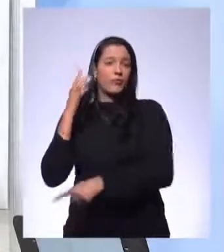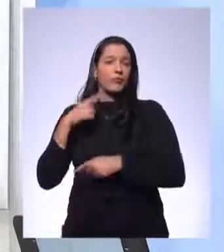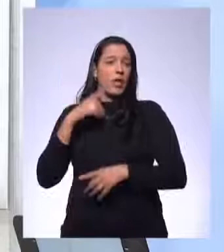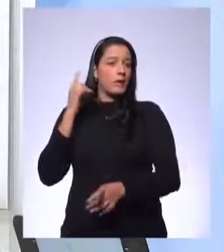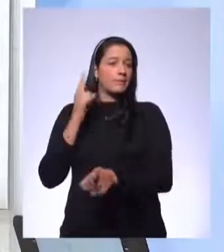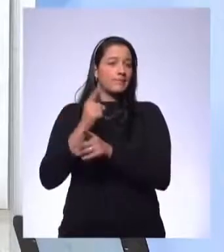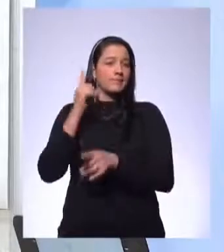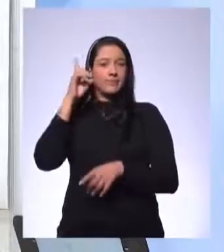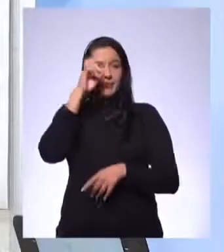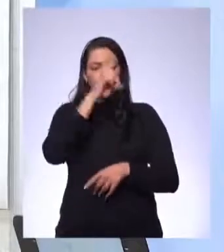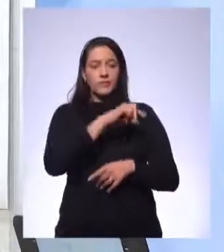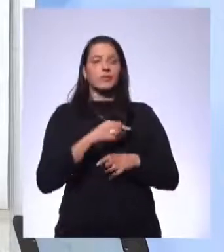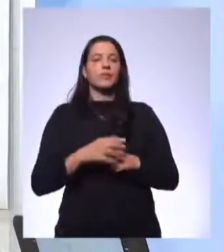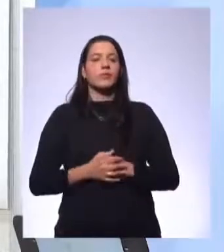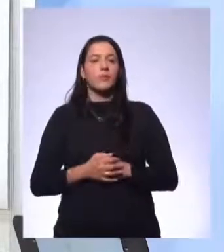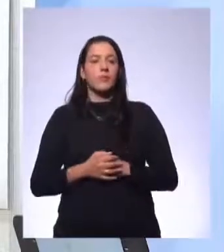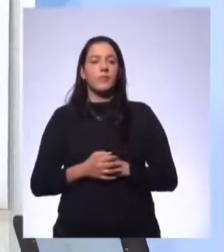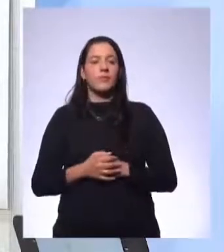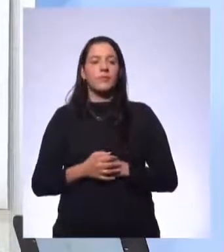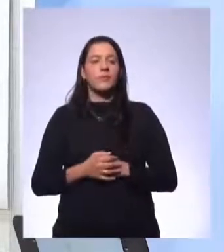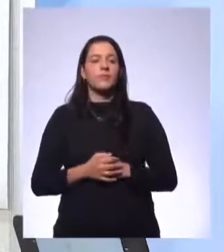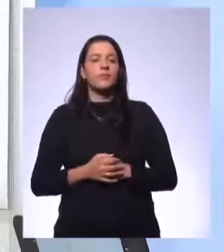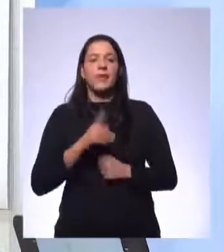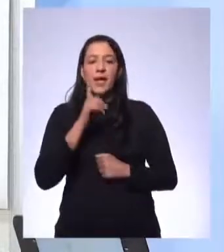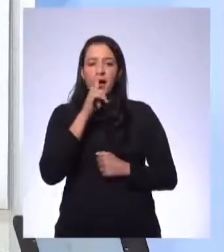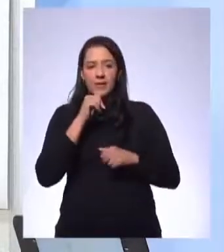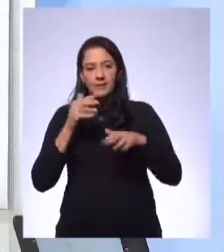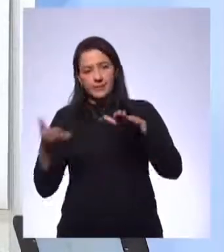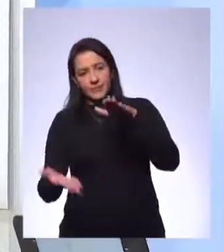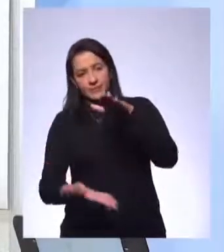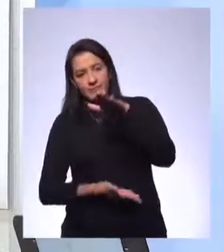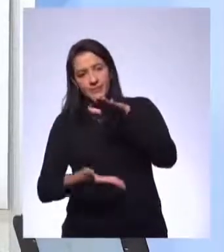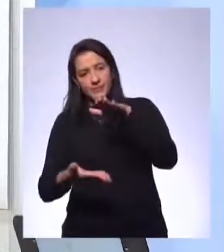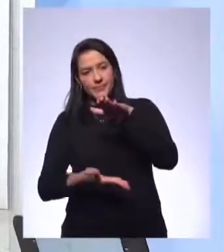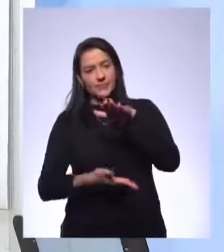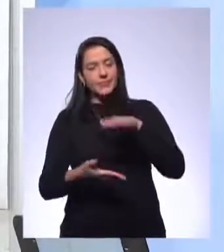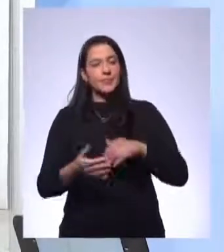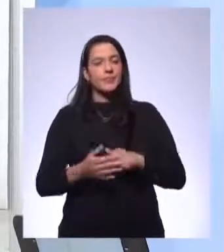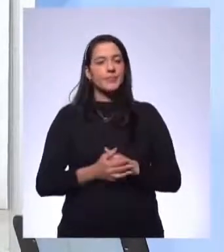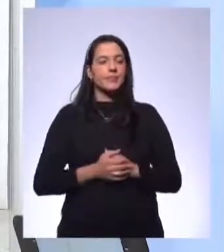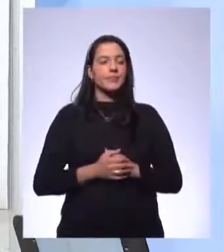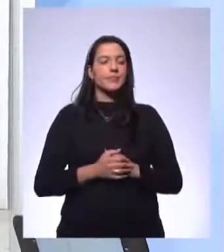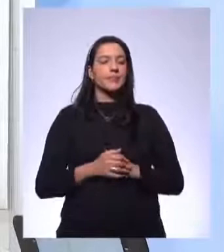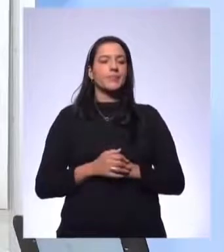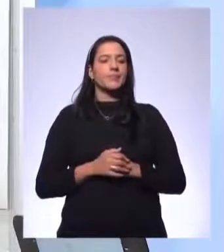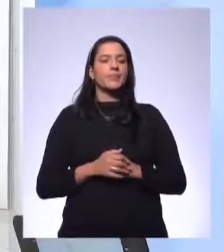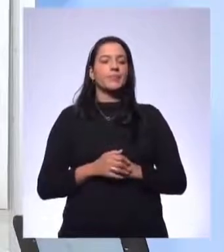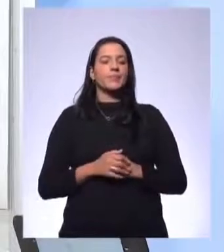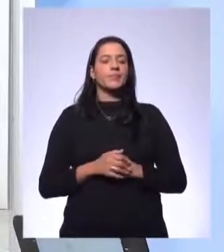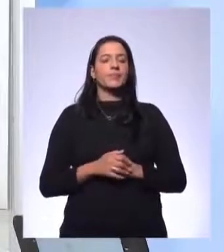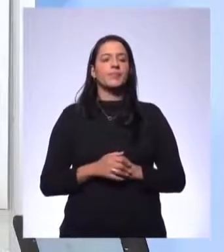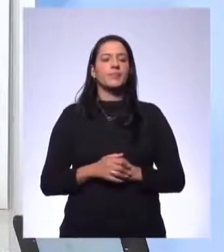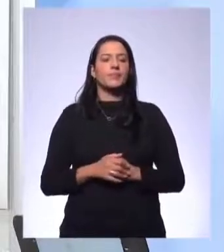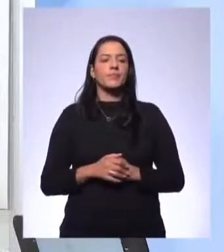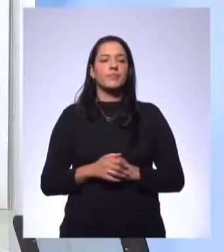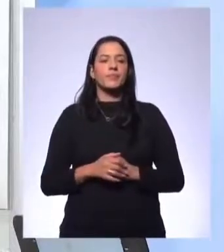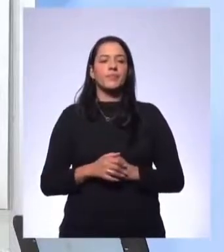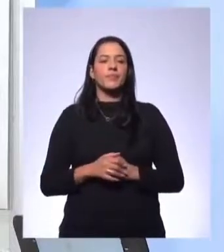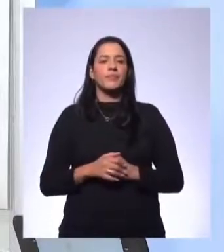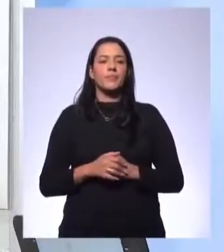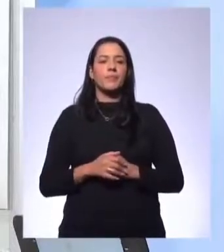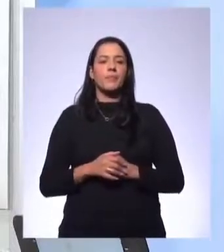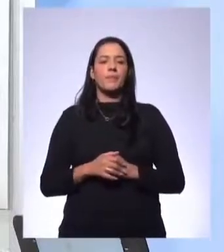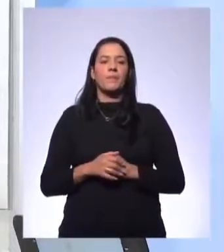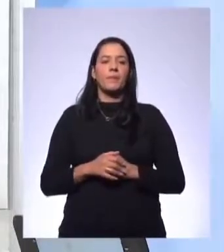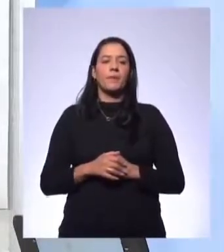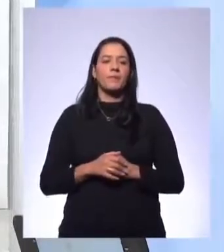encontra lençol freático, água subterrânea. Bom, como é que a planta, uma árvore, suga a